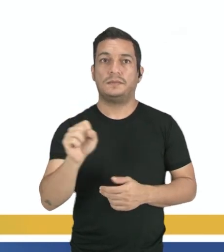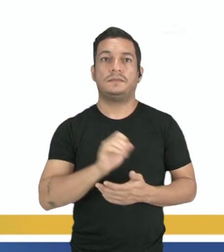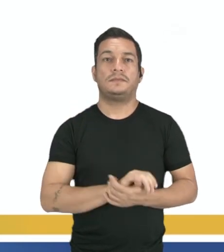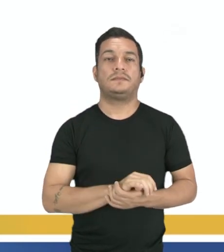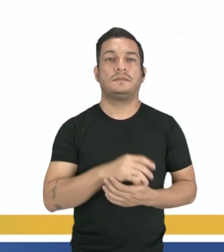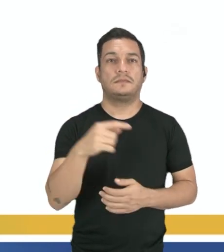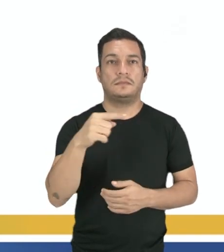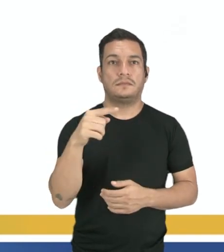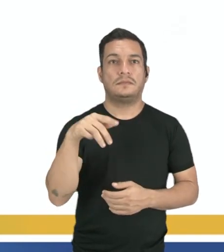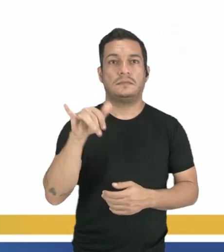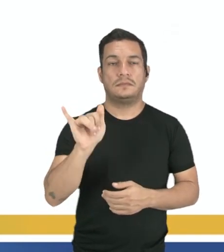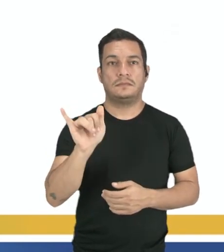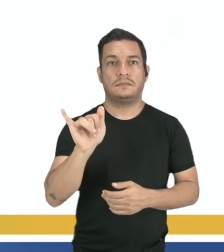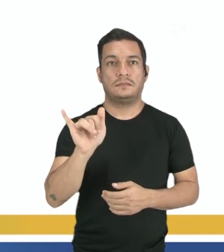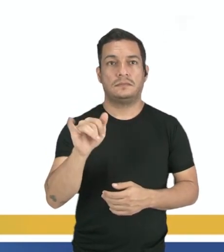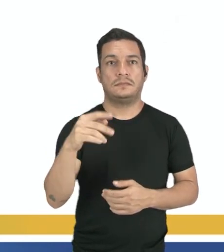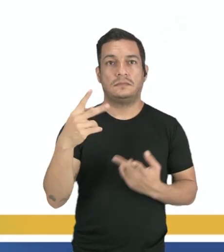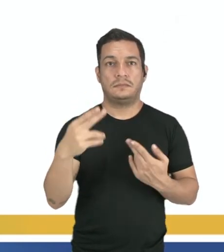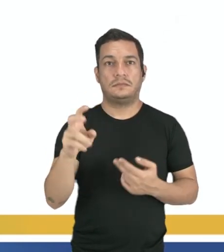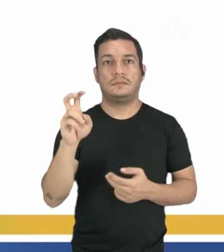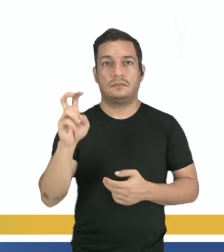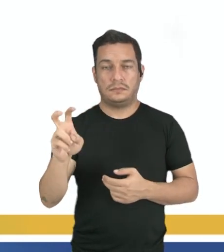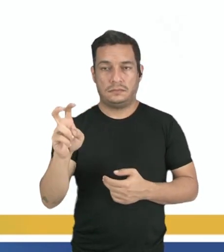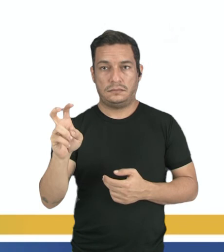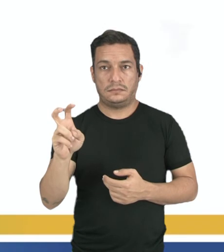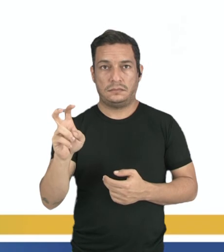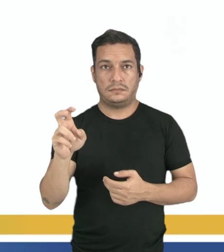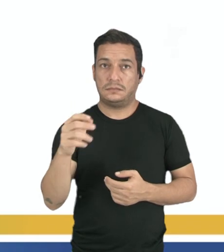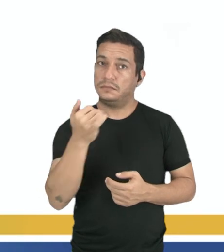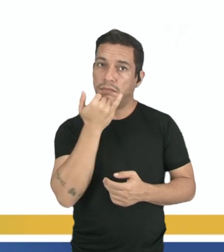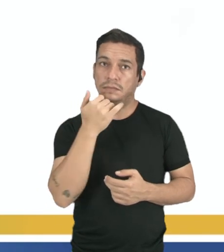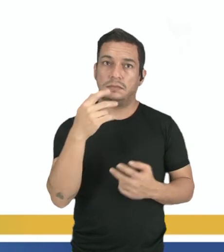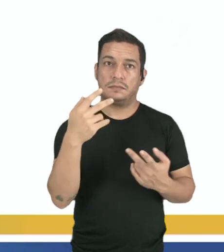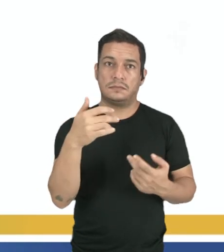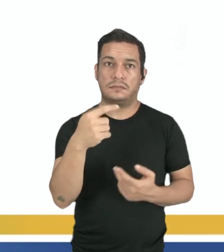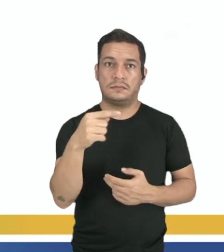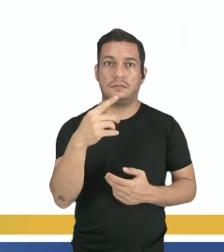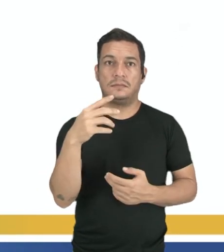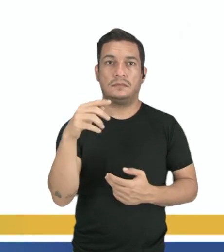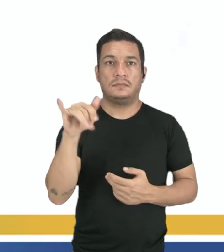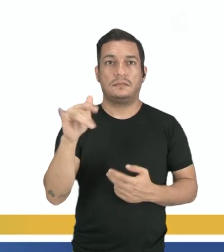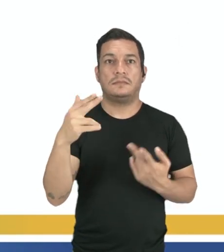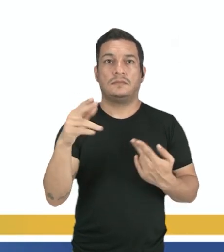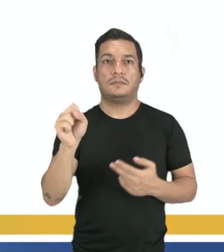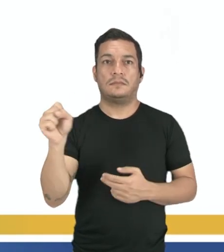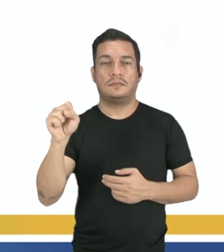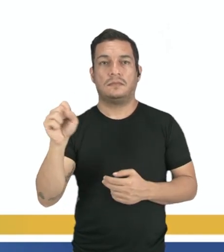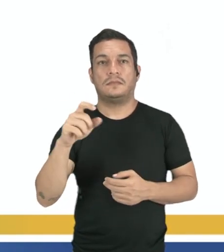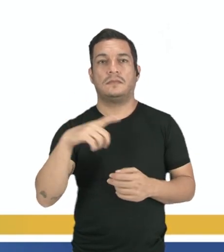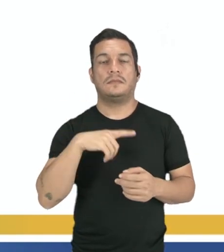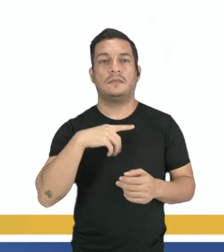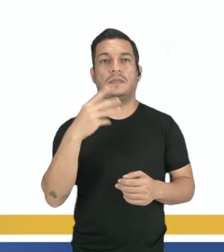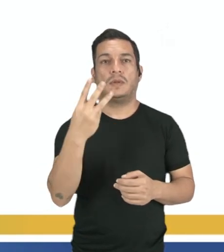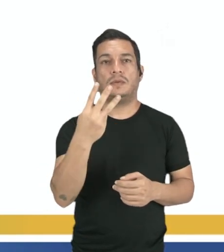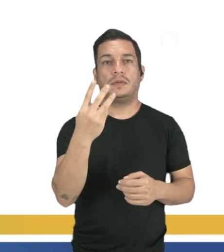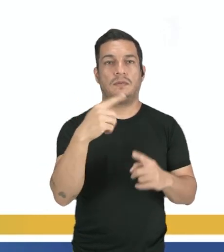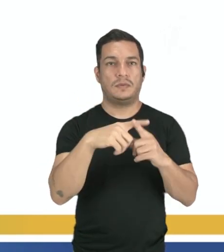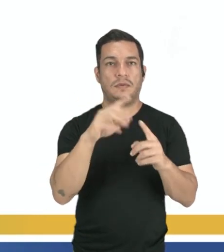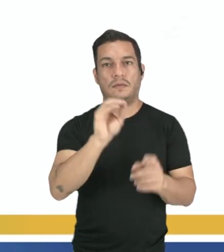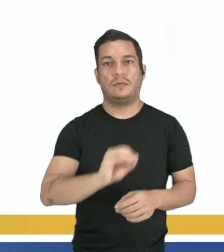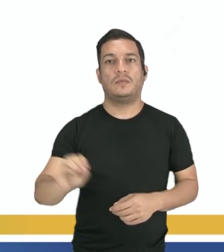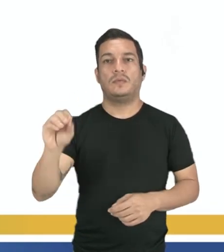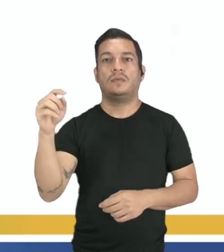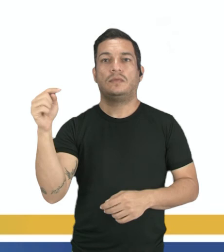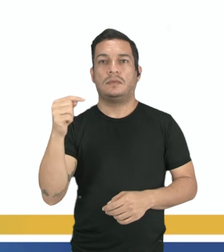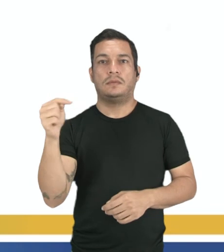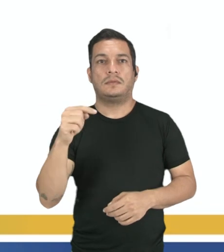8. Então, nós teremos menos y igual a 8. E o 3 que está positivo passa para o outro lado negativo.